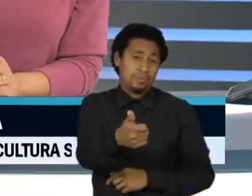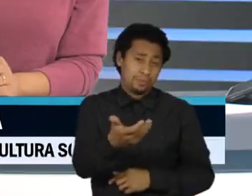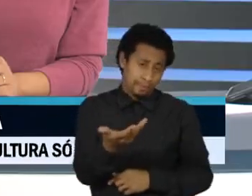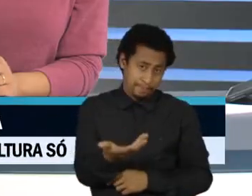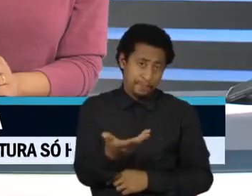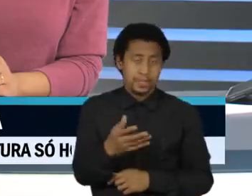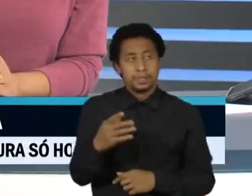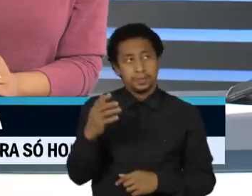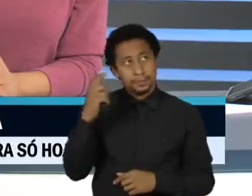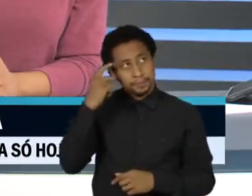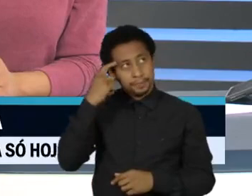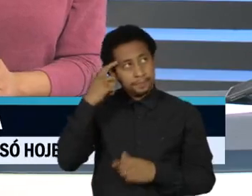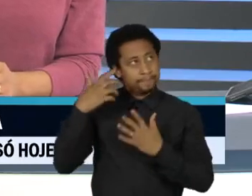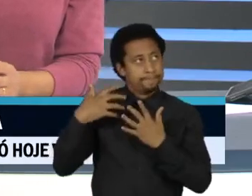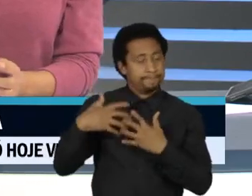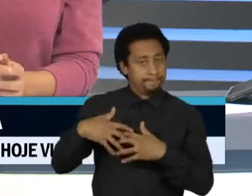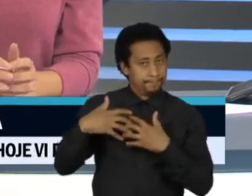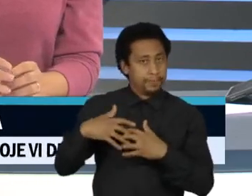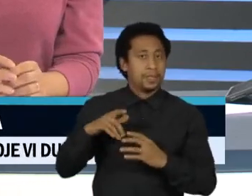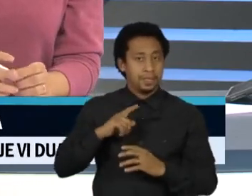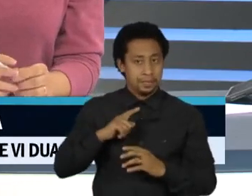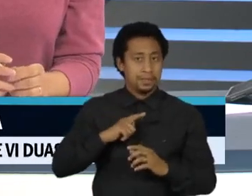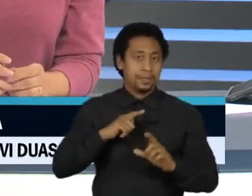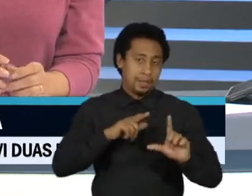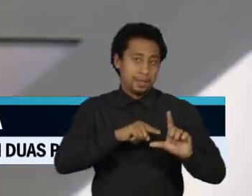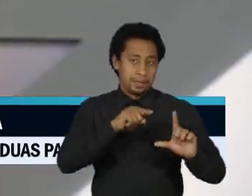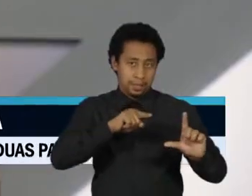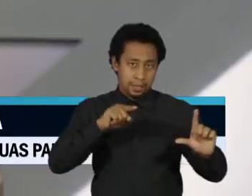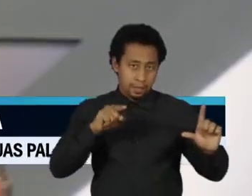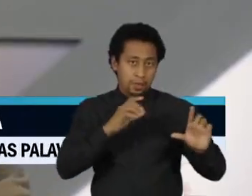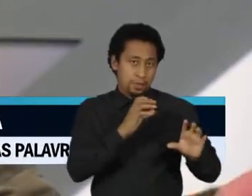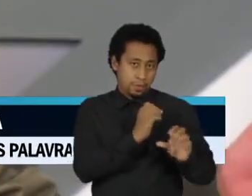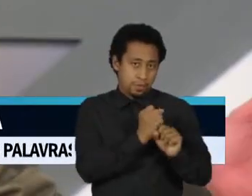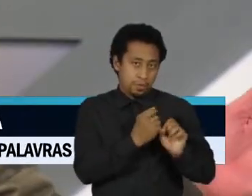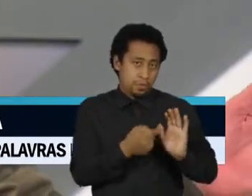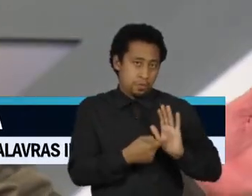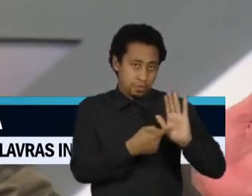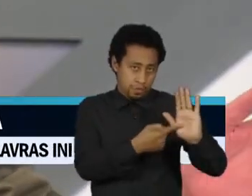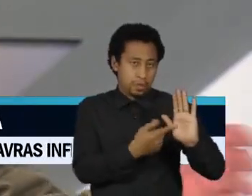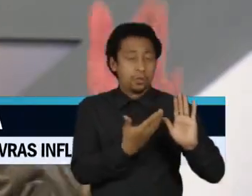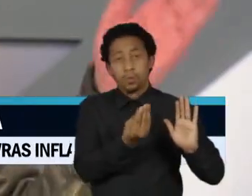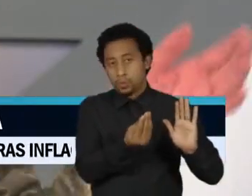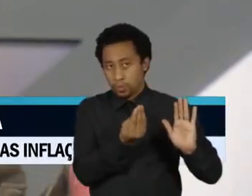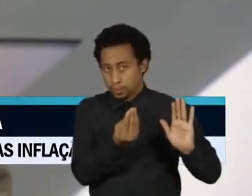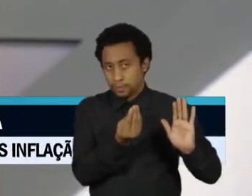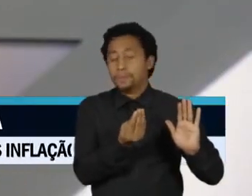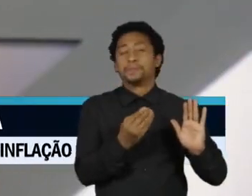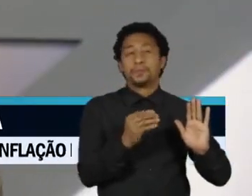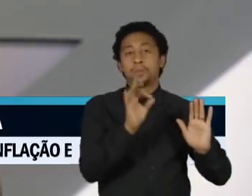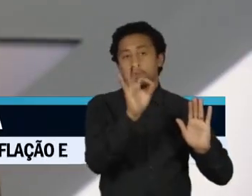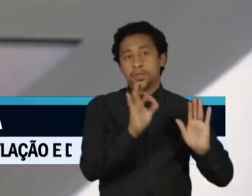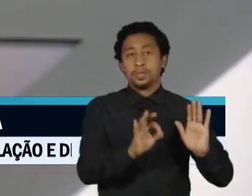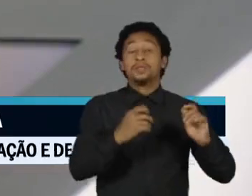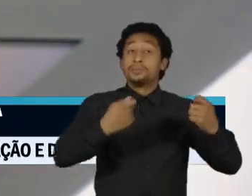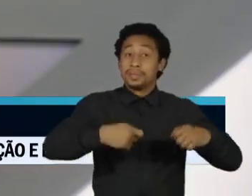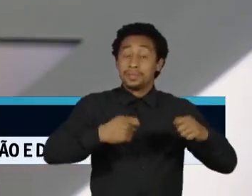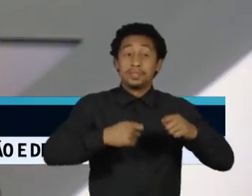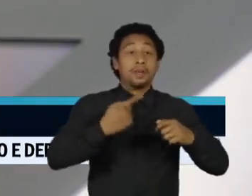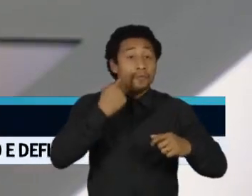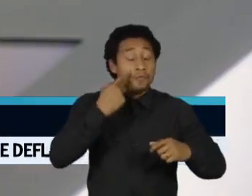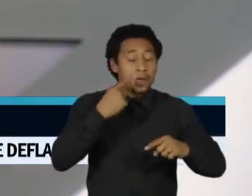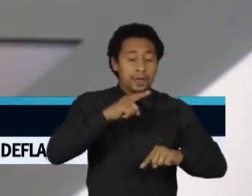indicador que eu acompanho muito, chama-se índice de difusão. Basicamente é olhar dentro dos 370 produtos do